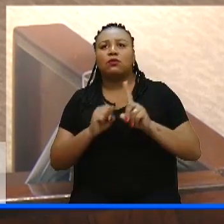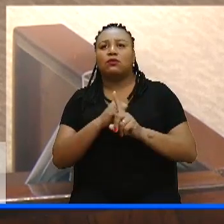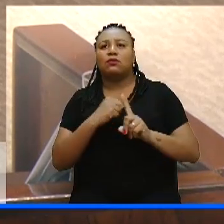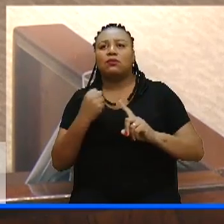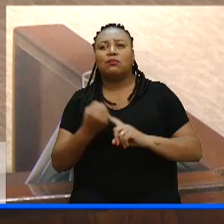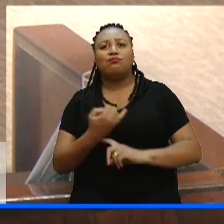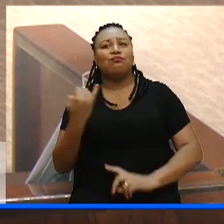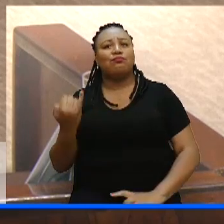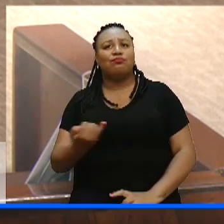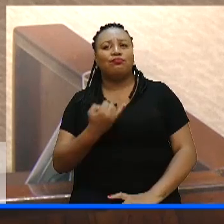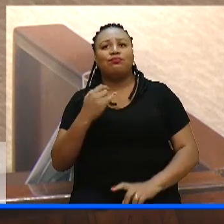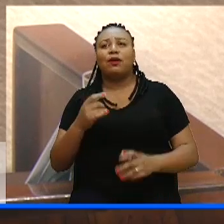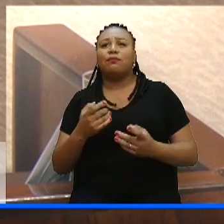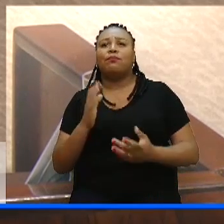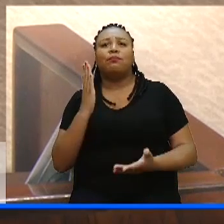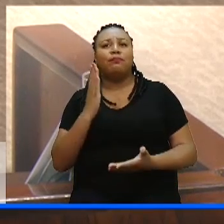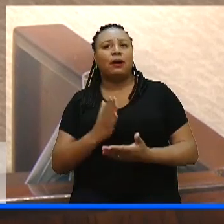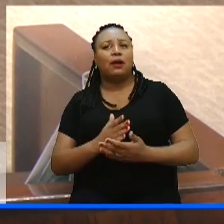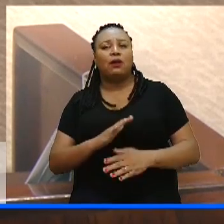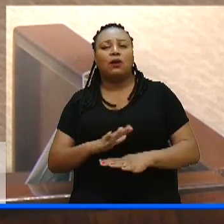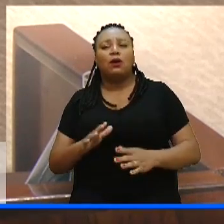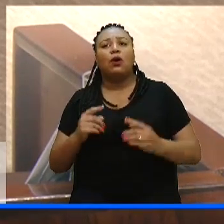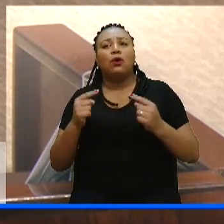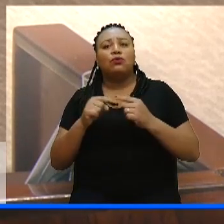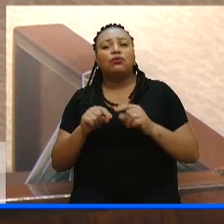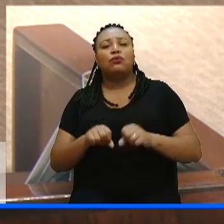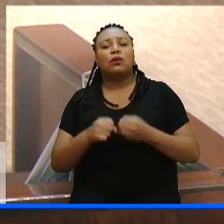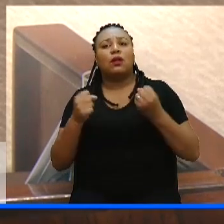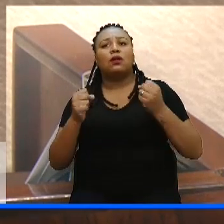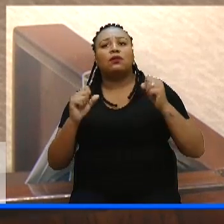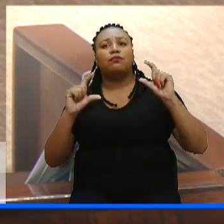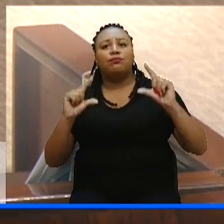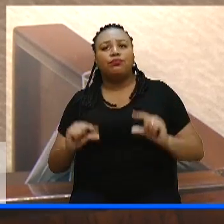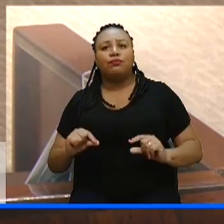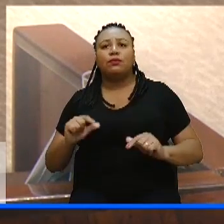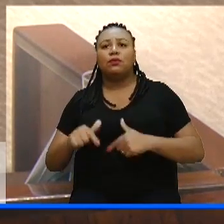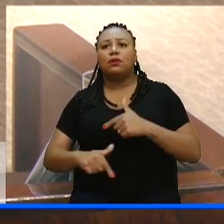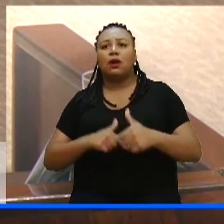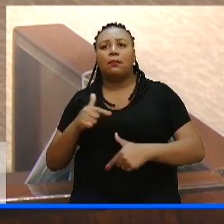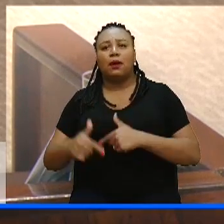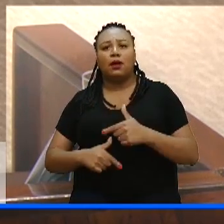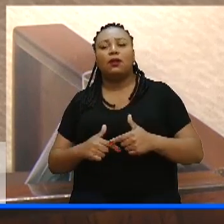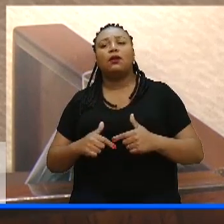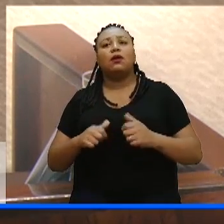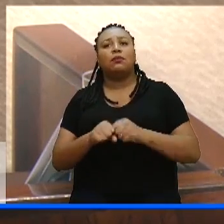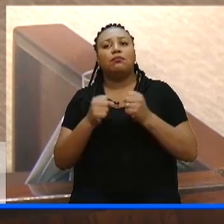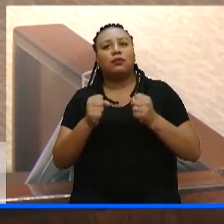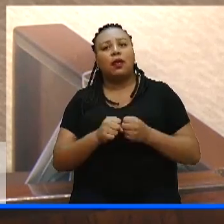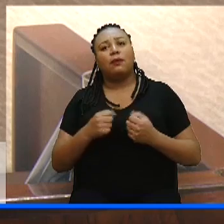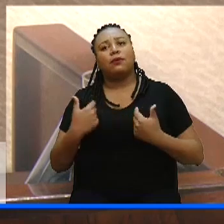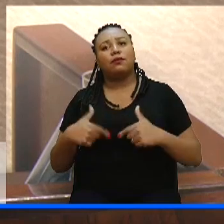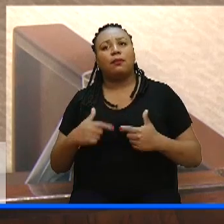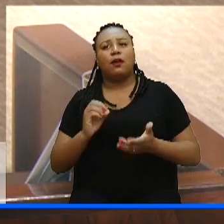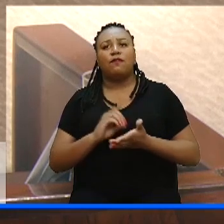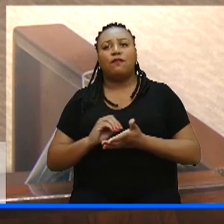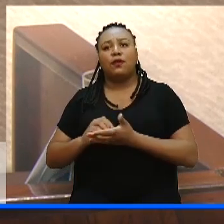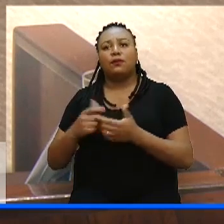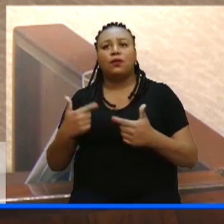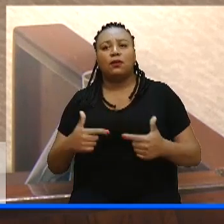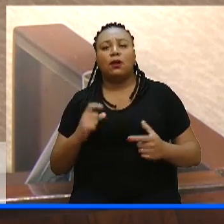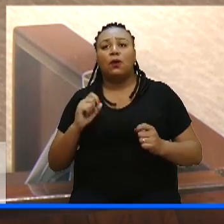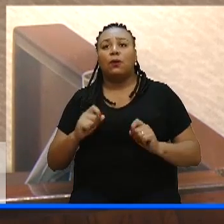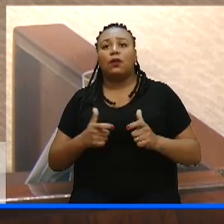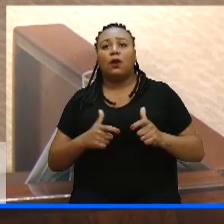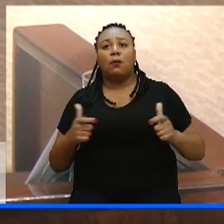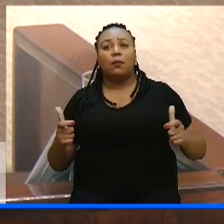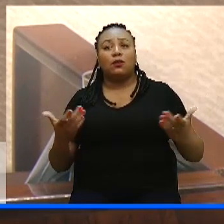importantes combinado com a queda dos rendimentos do trabalho combinado com a precarização do trabalho o que cresce